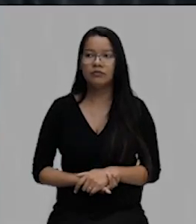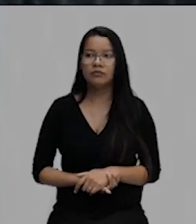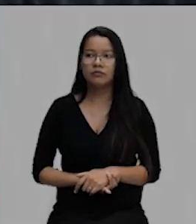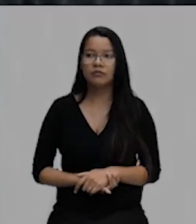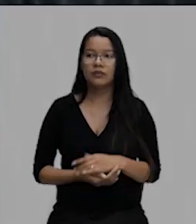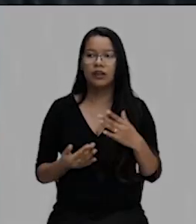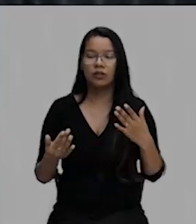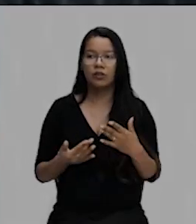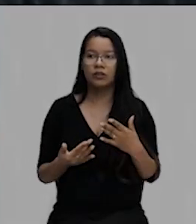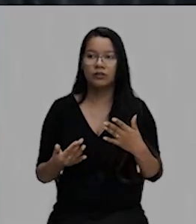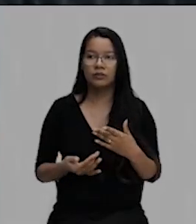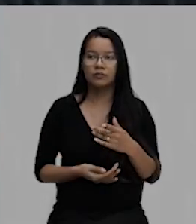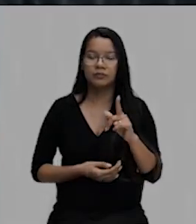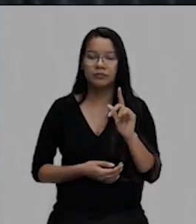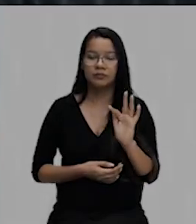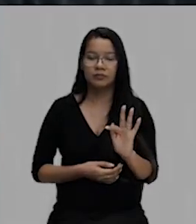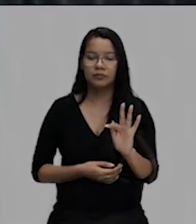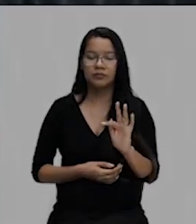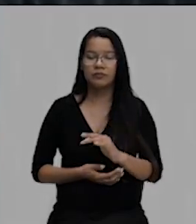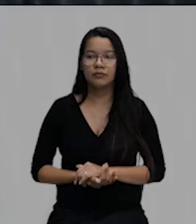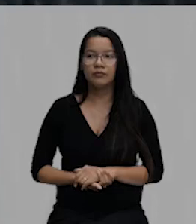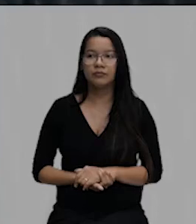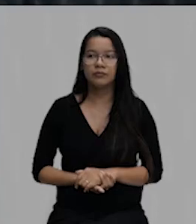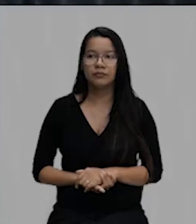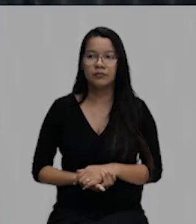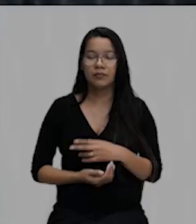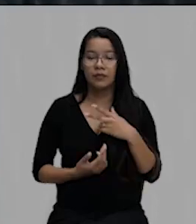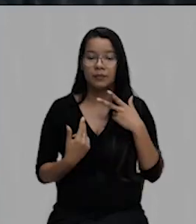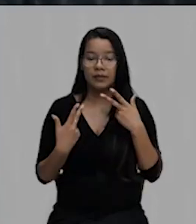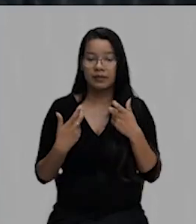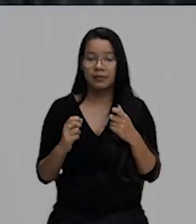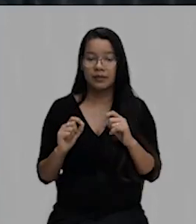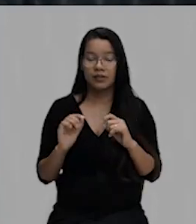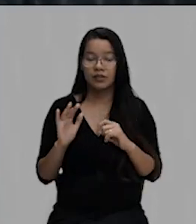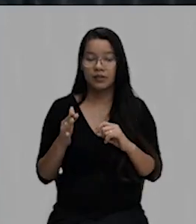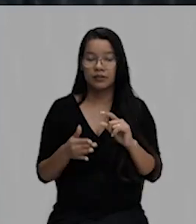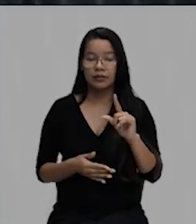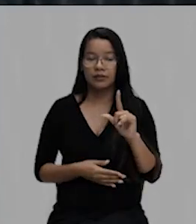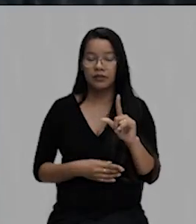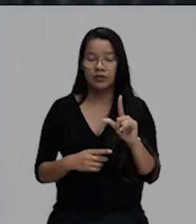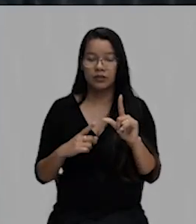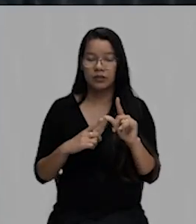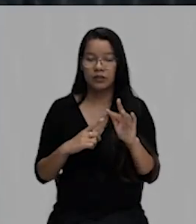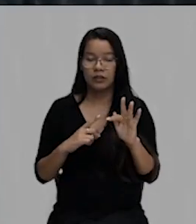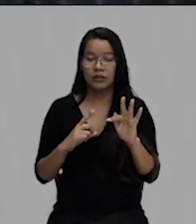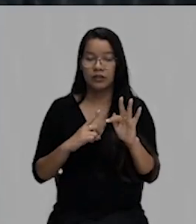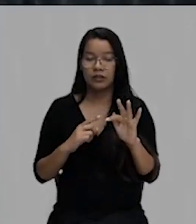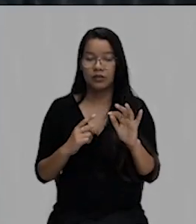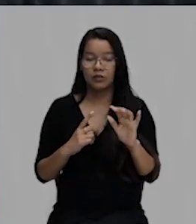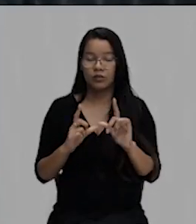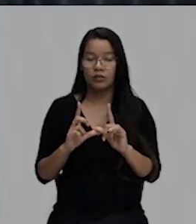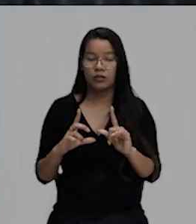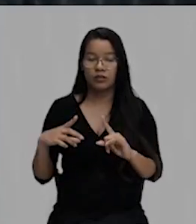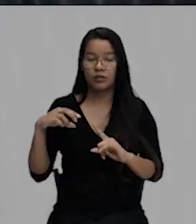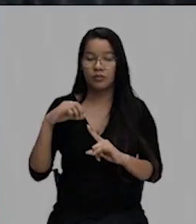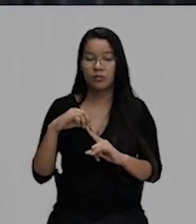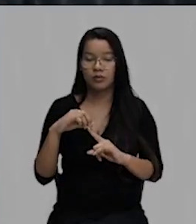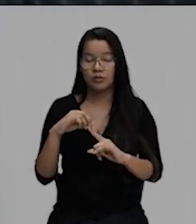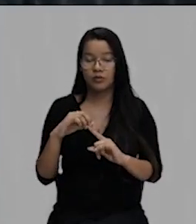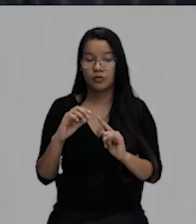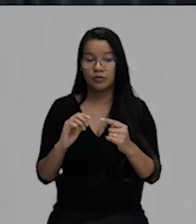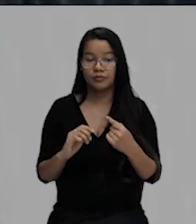bom? Vamos passar agora para a letra F. Perceba que na letra F eu tenho um logaritmo dentro de outro